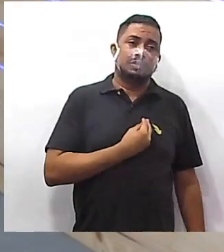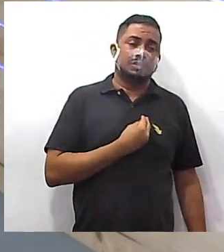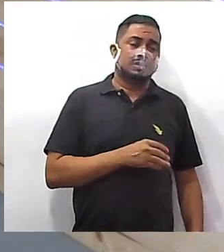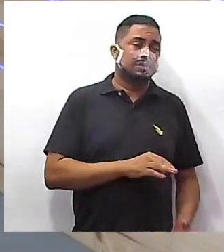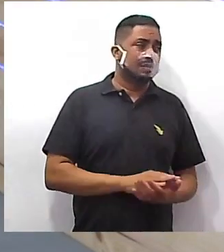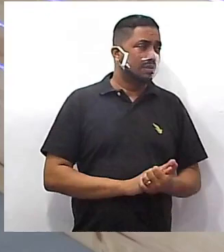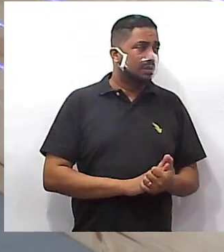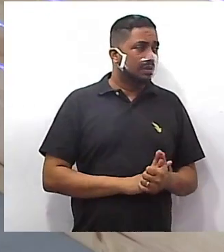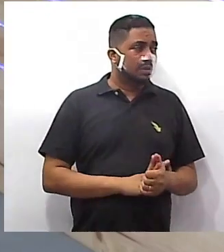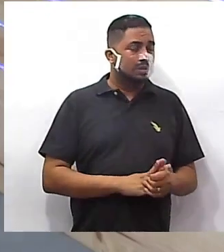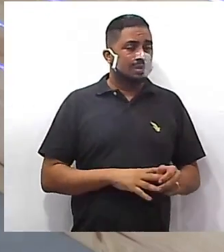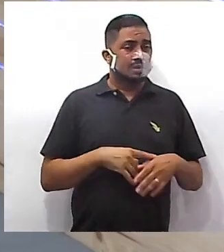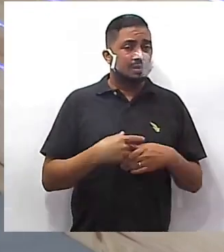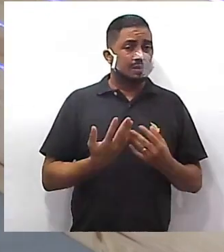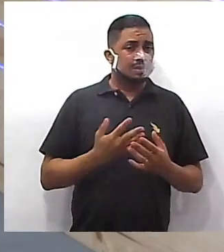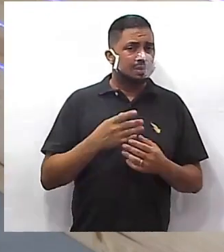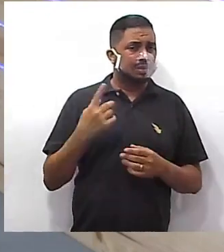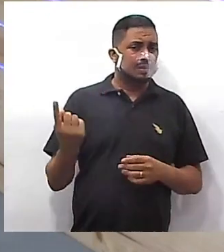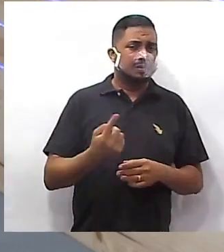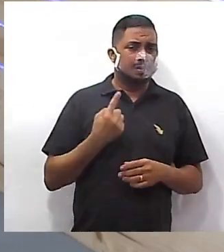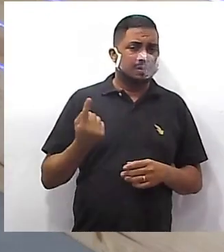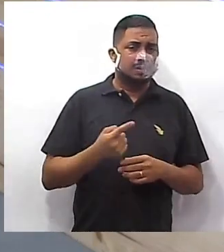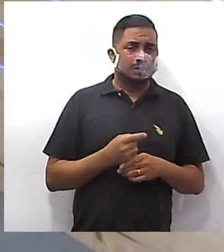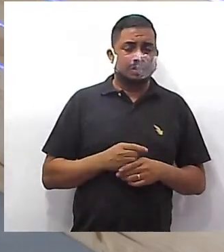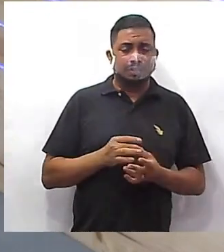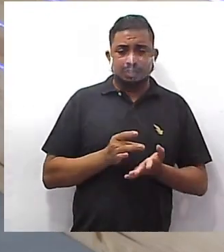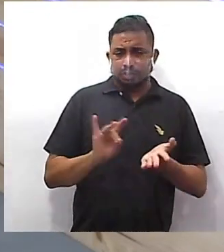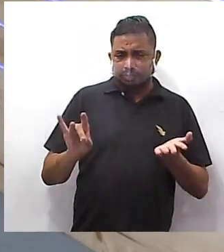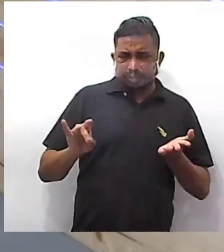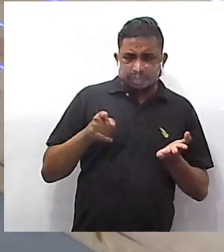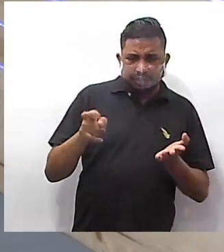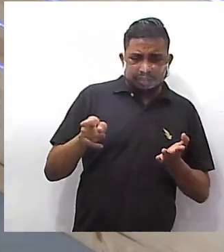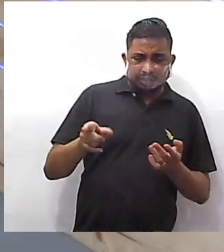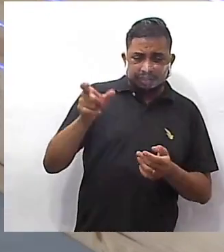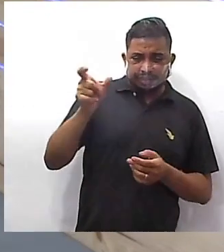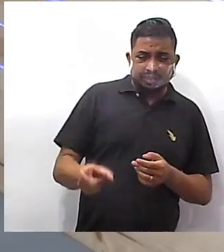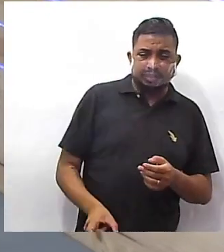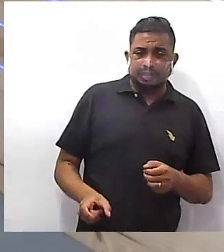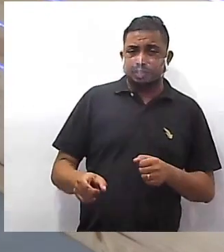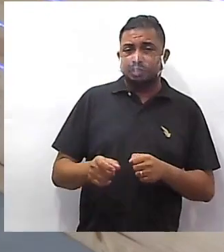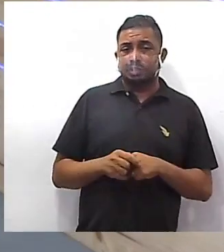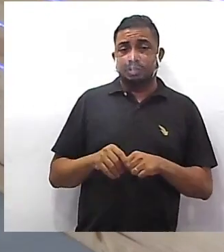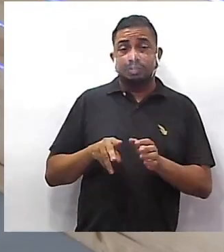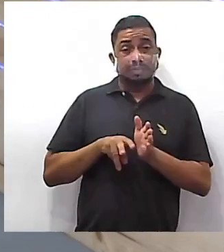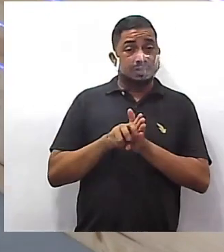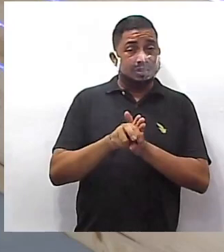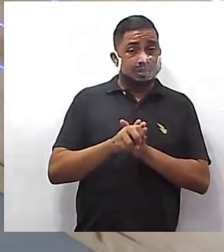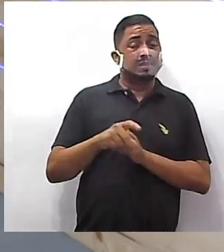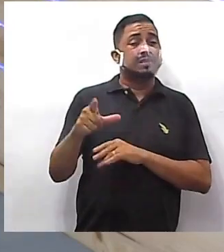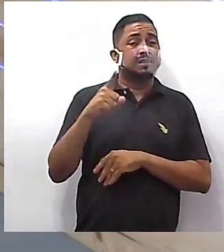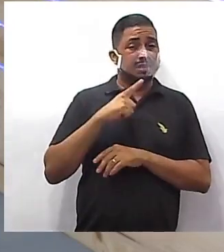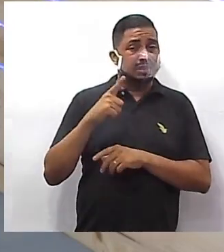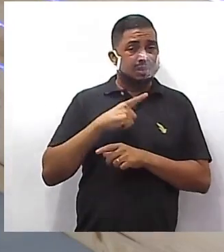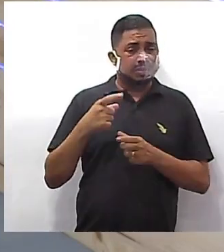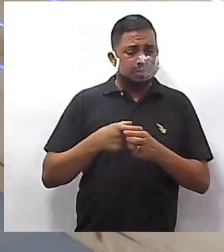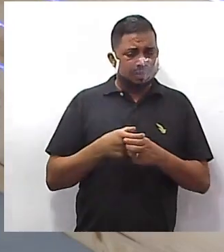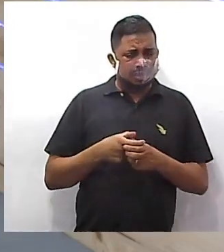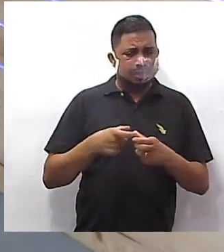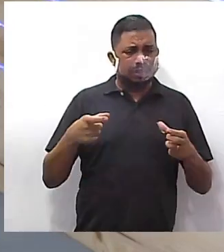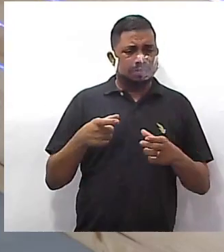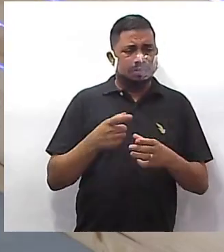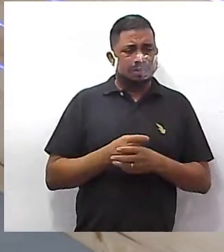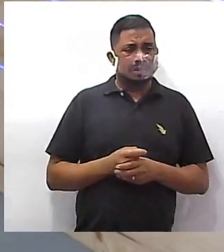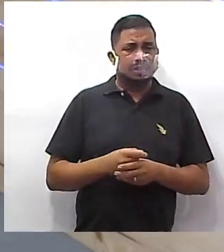Heraldo, e esse nosso inimigo, esse vírus, ele chega a ter um tamanho de